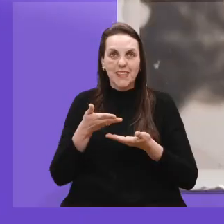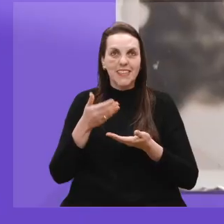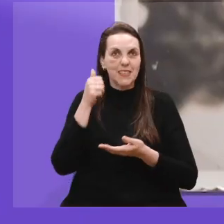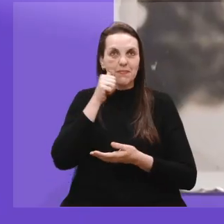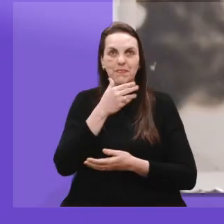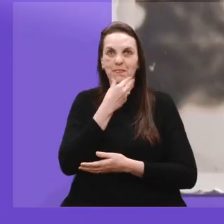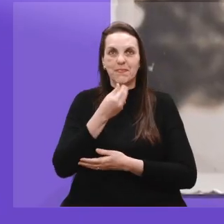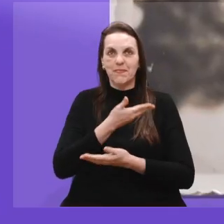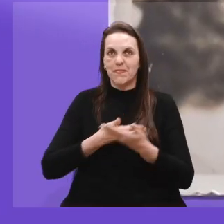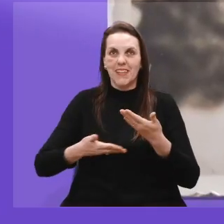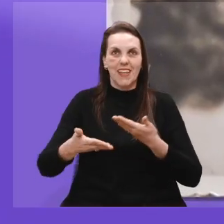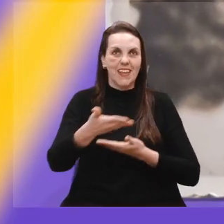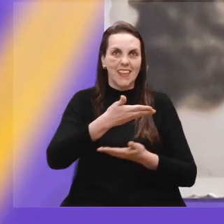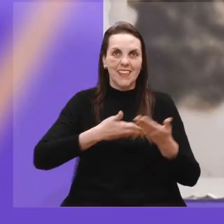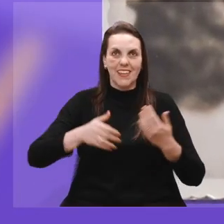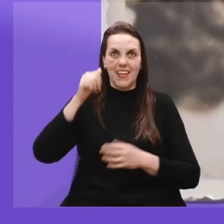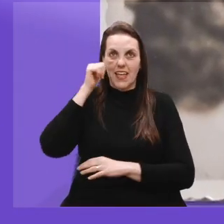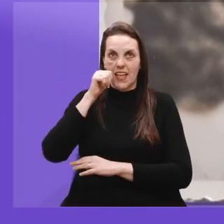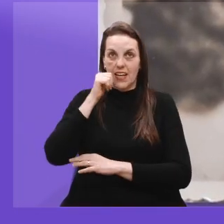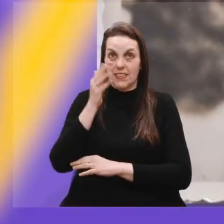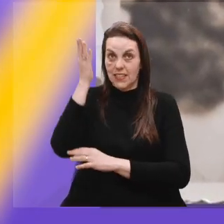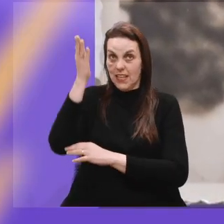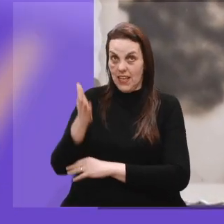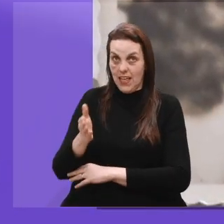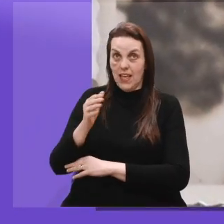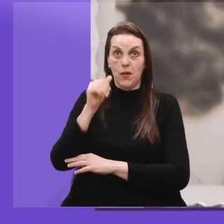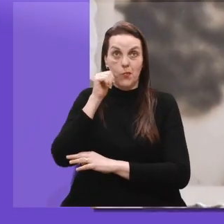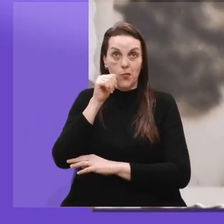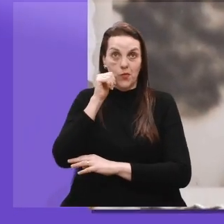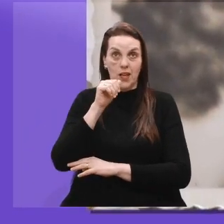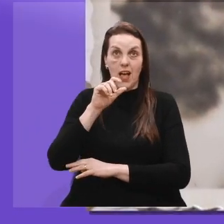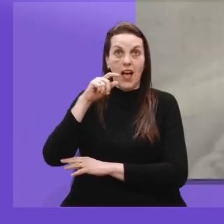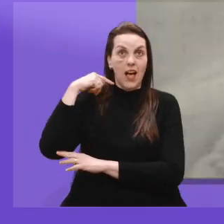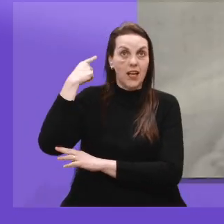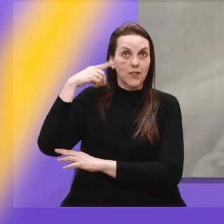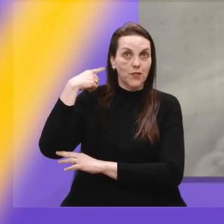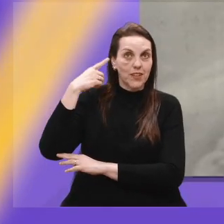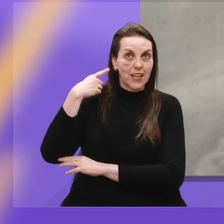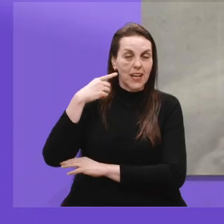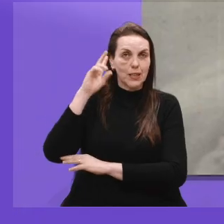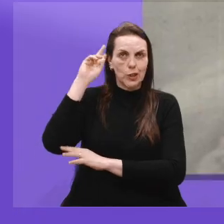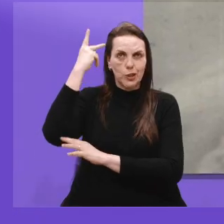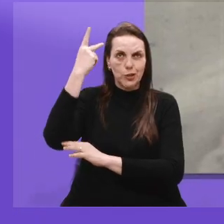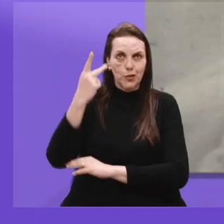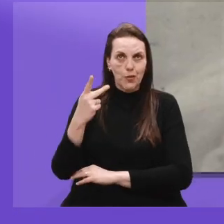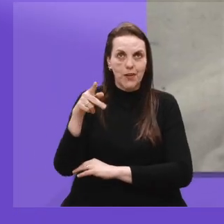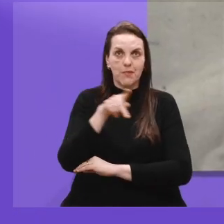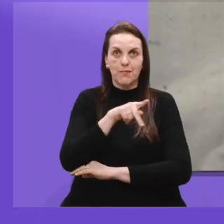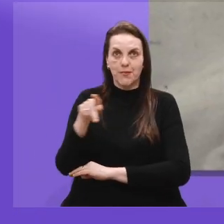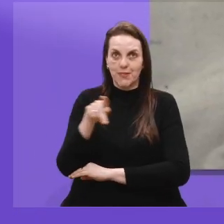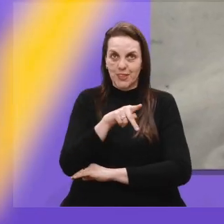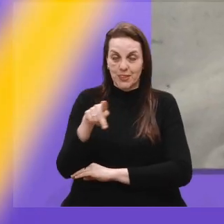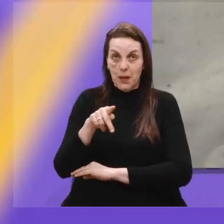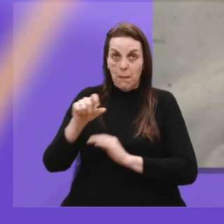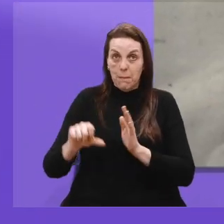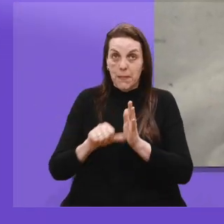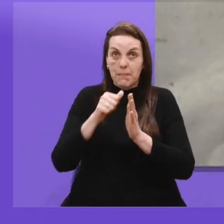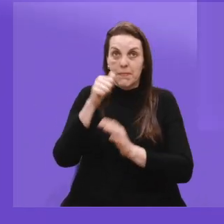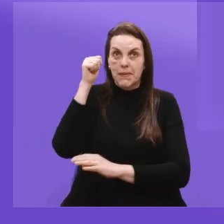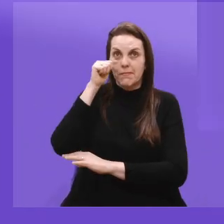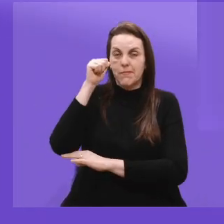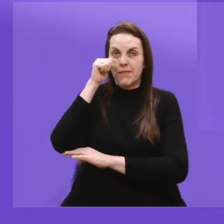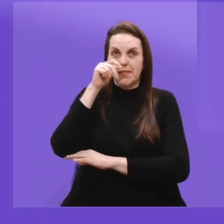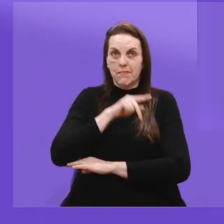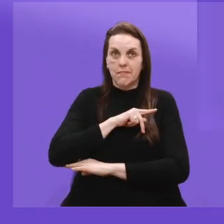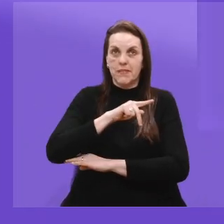Bem-vindas e bem-vindos ao Entre Elas. Ela foi advogada, historiadora, professora. Foi a primeira